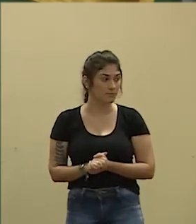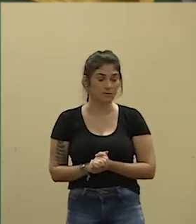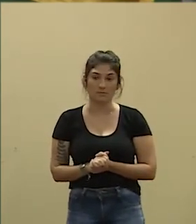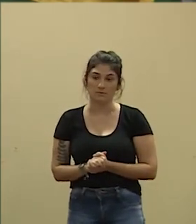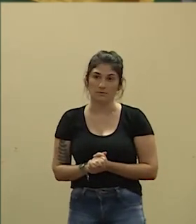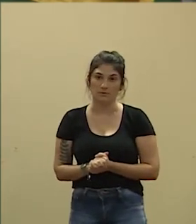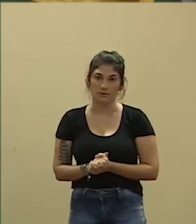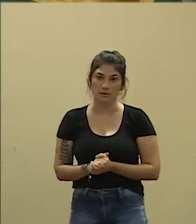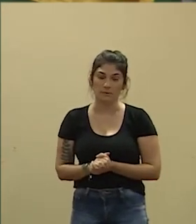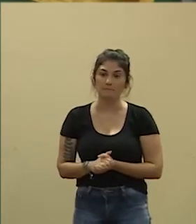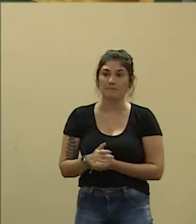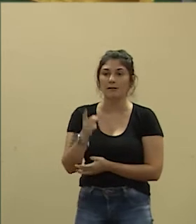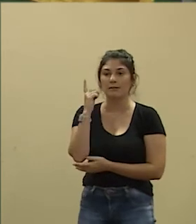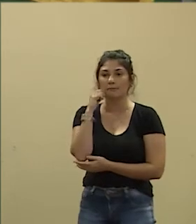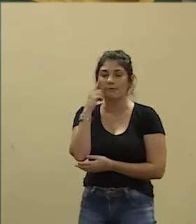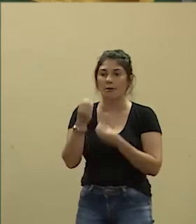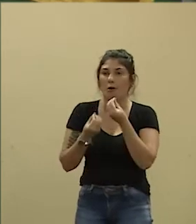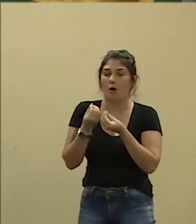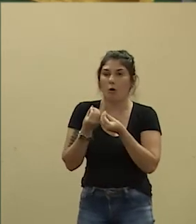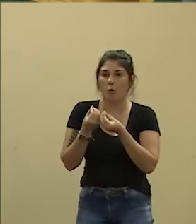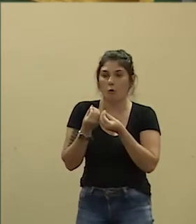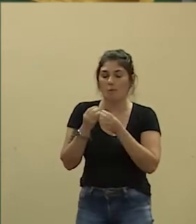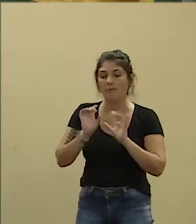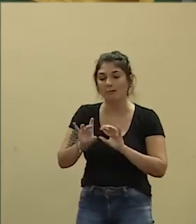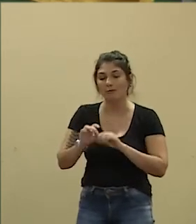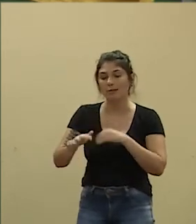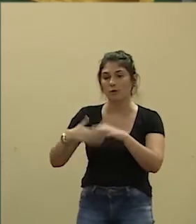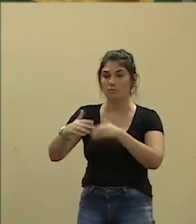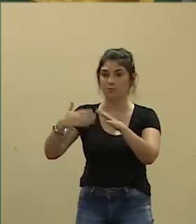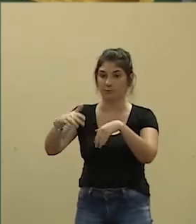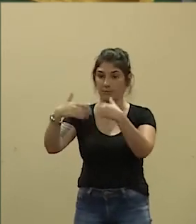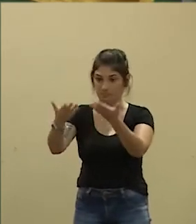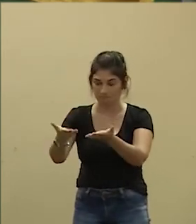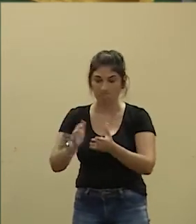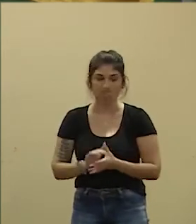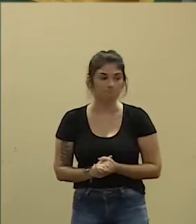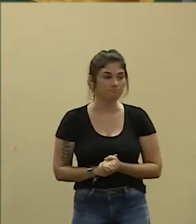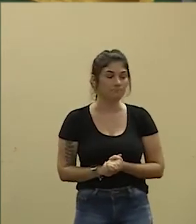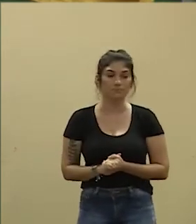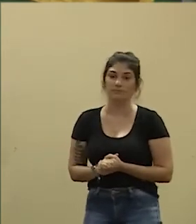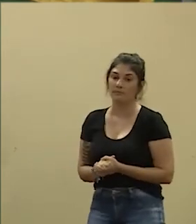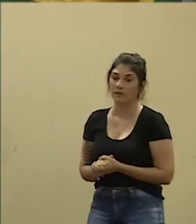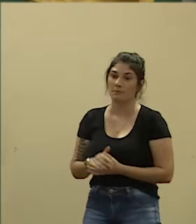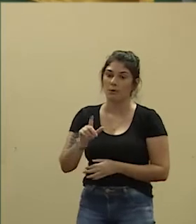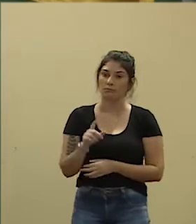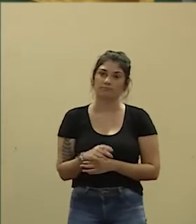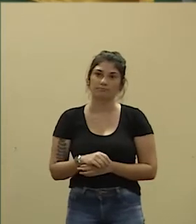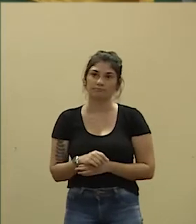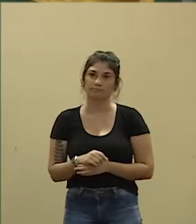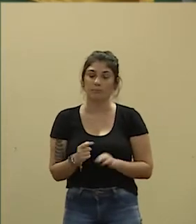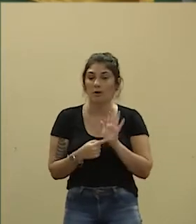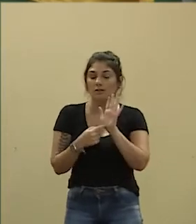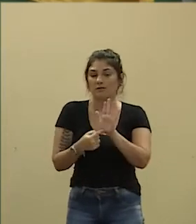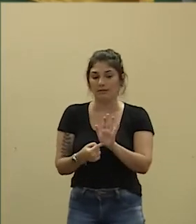pensar aí fazer educação adiante eu acho que é legal a gente fazer uma ressalva que a gente sabe quem